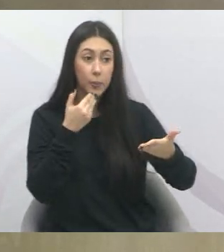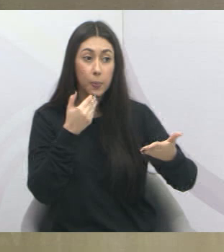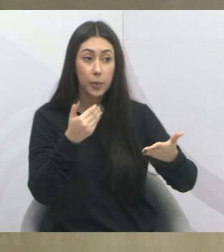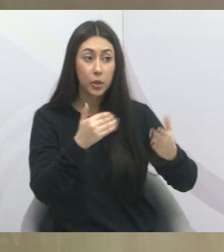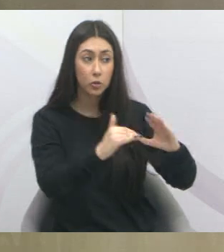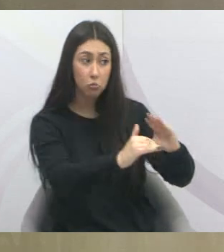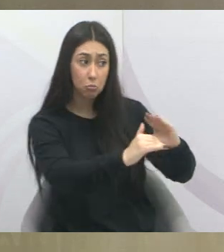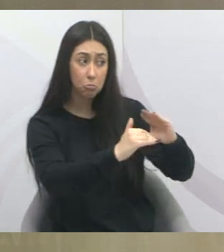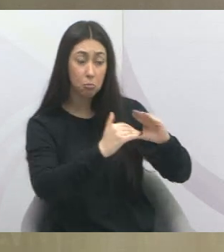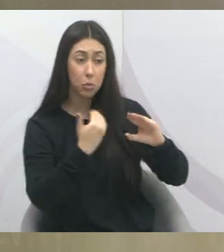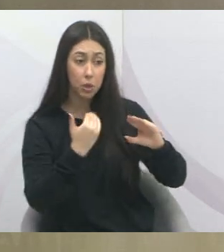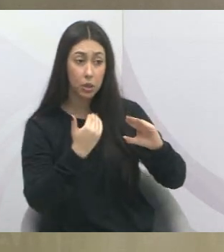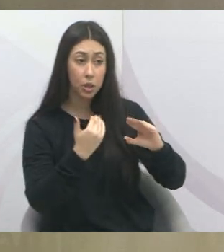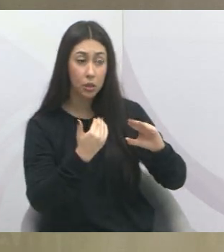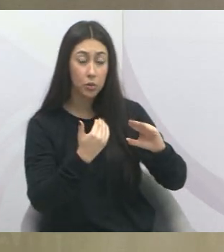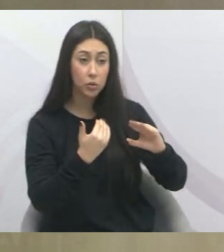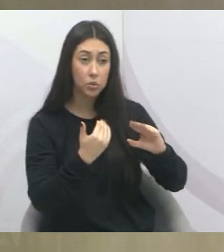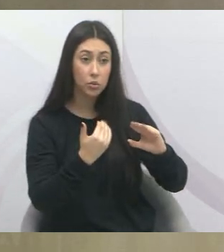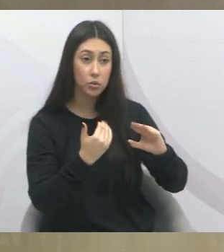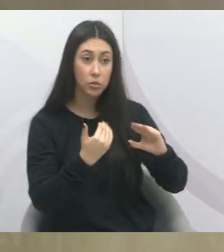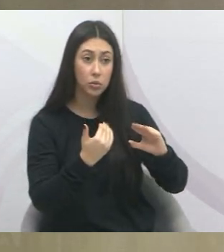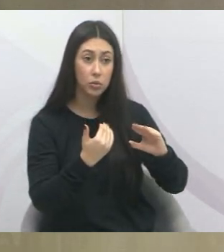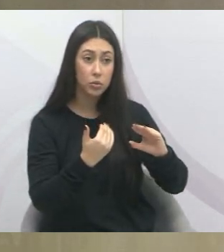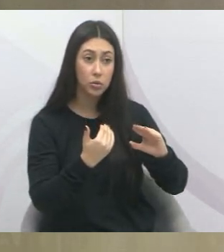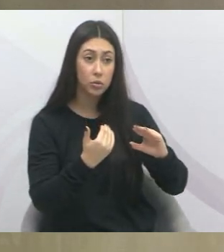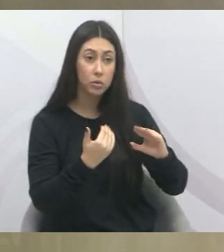deles de